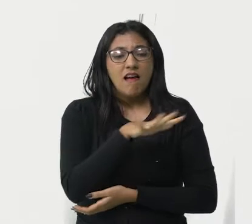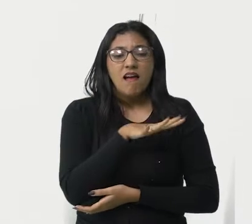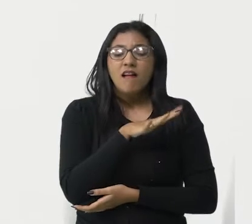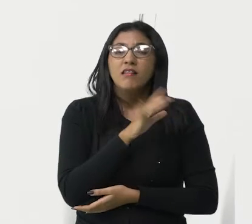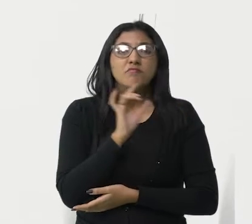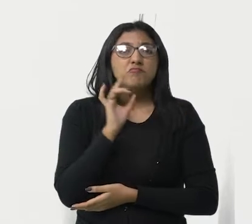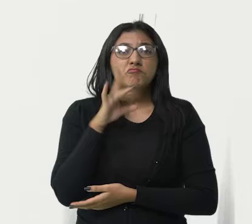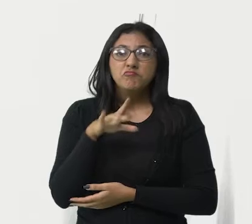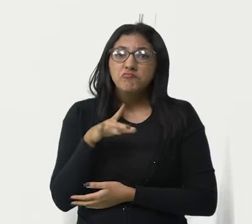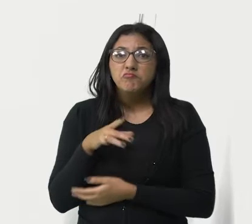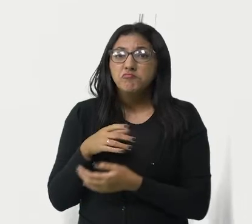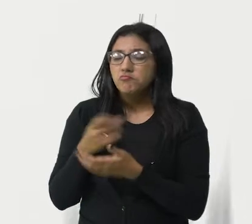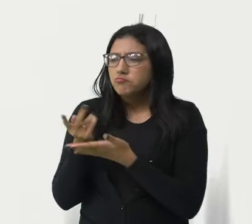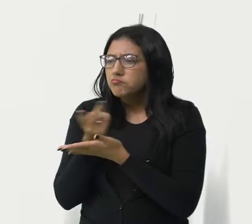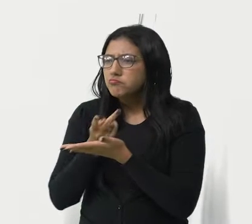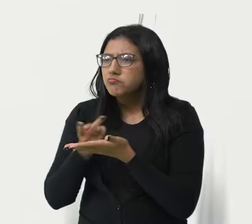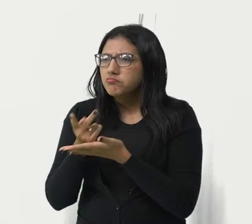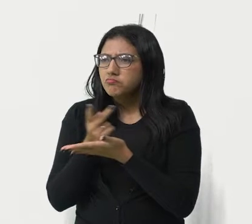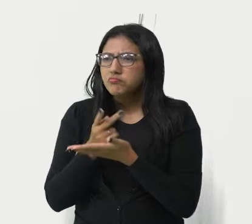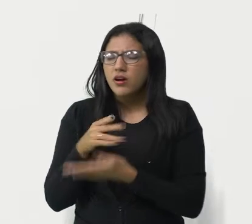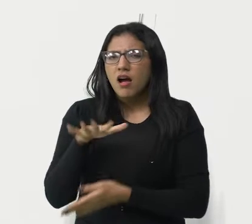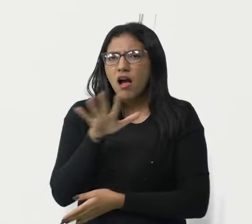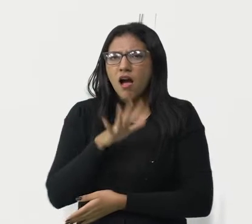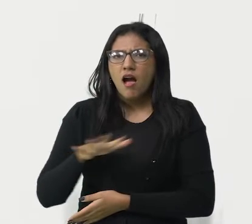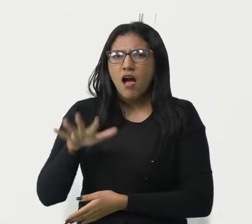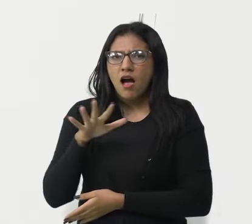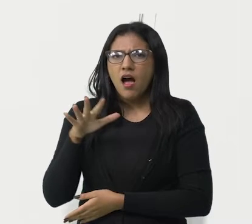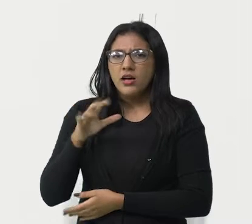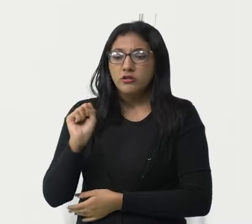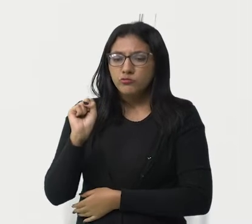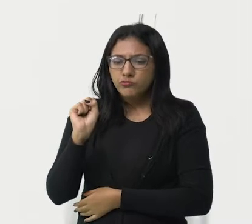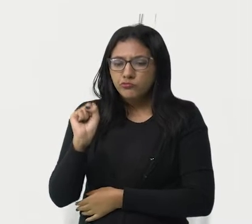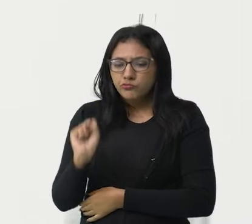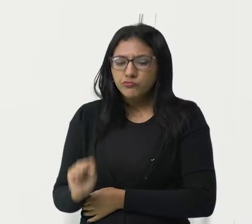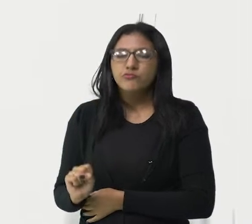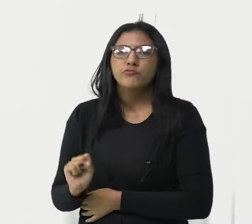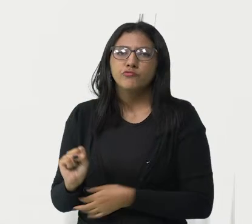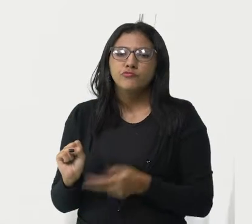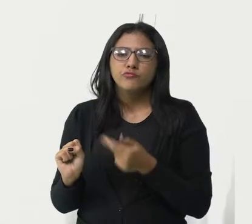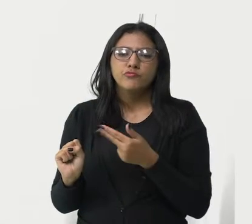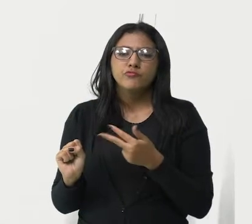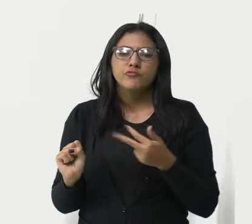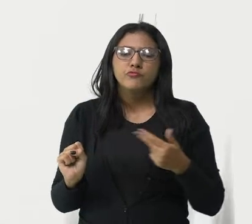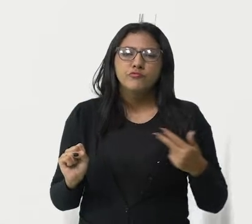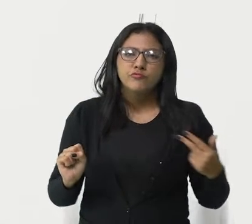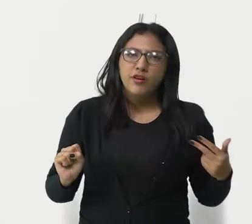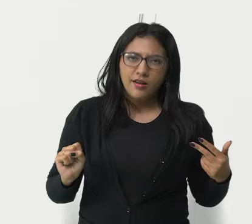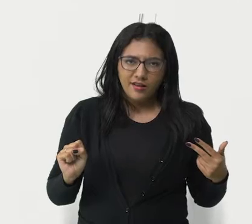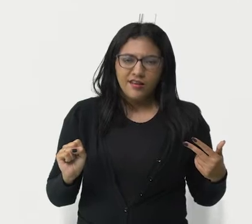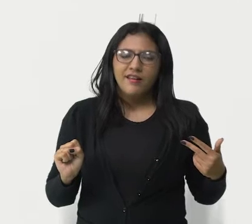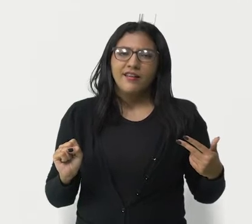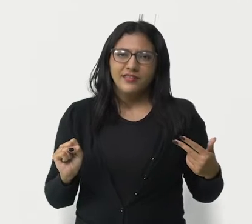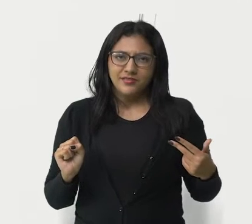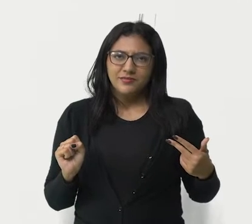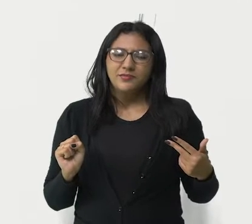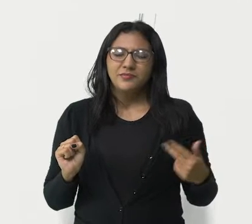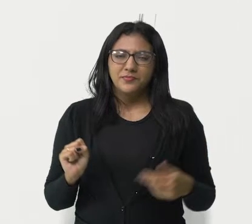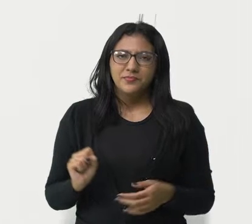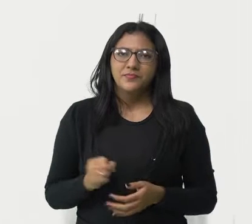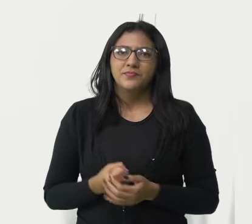explorar principalmente a parte da Argentina, do Uruguai, do Paraguai, tá? Então, a gente